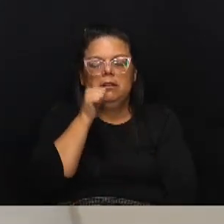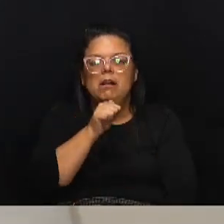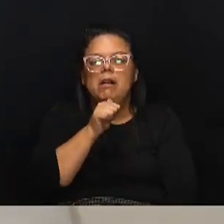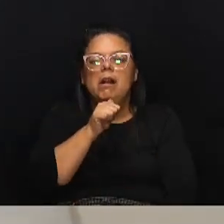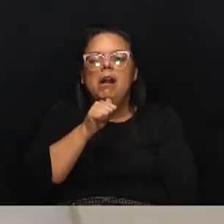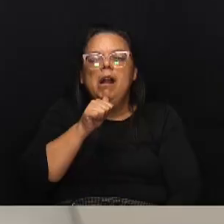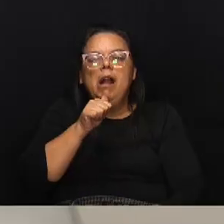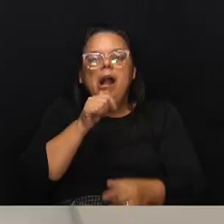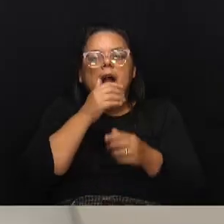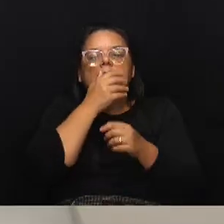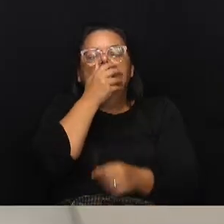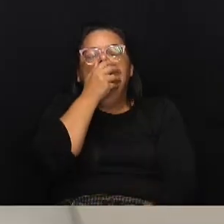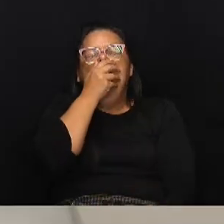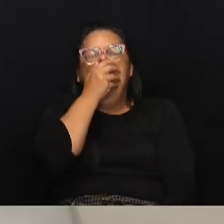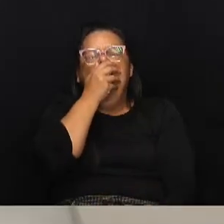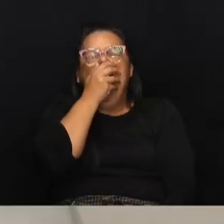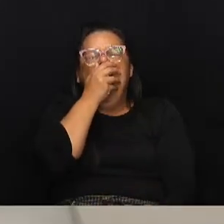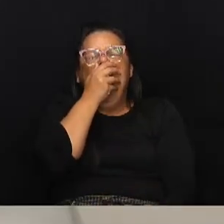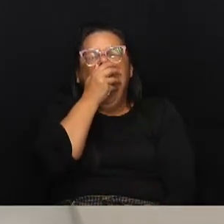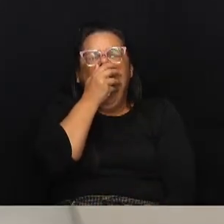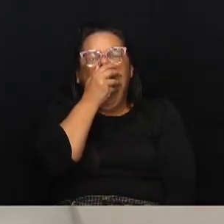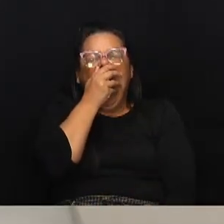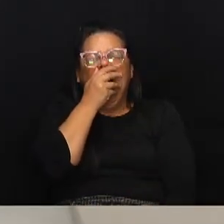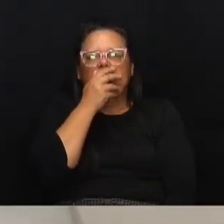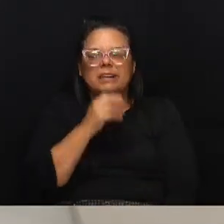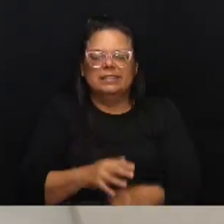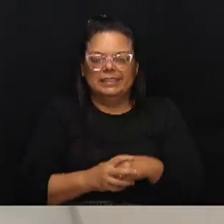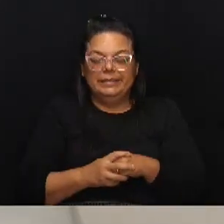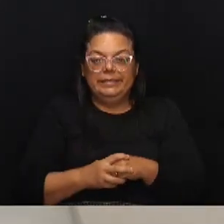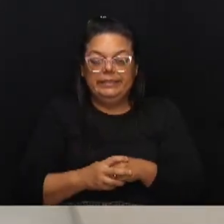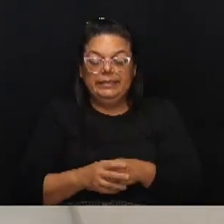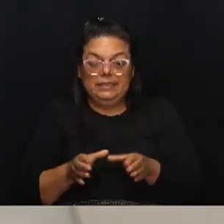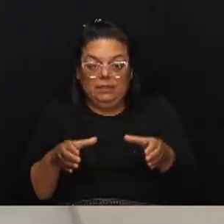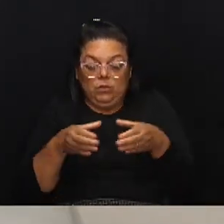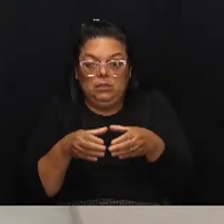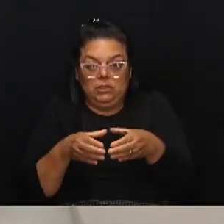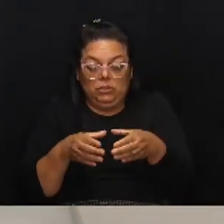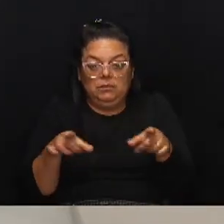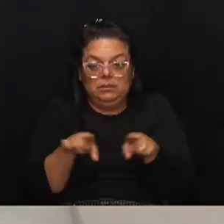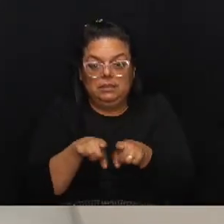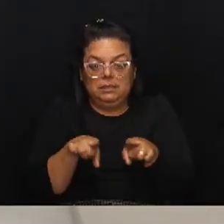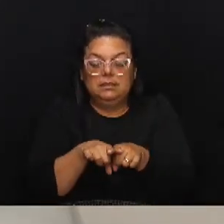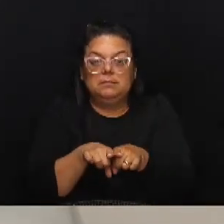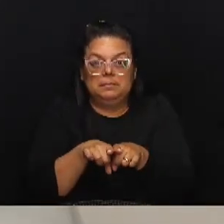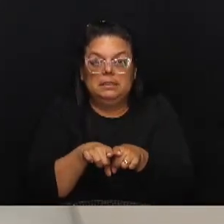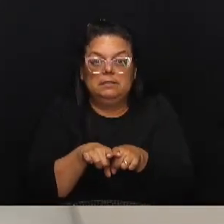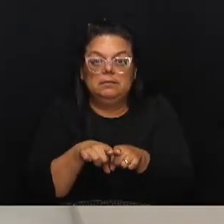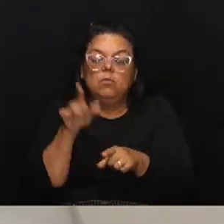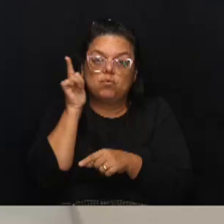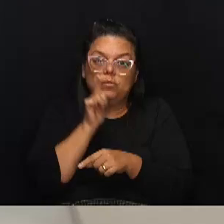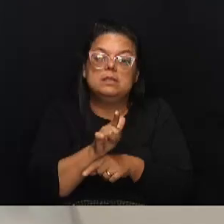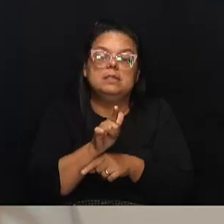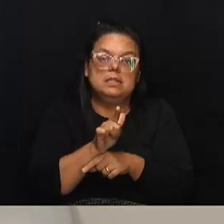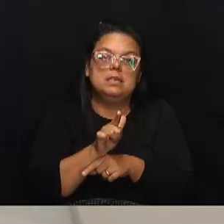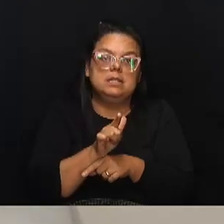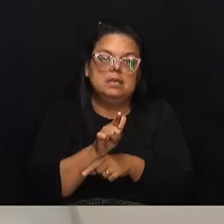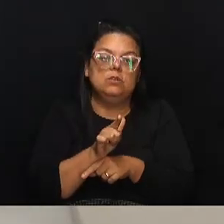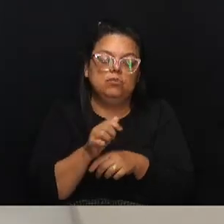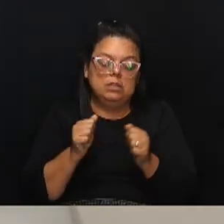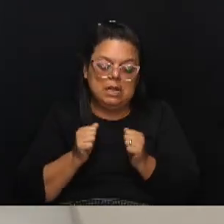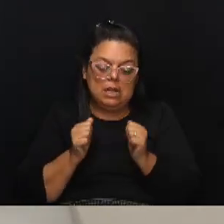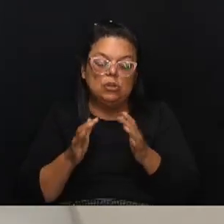das vezes é silenciada, então através desse coletivo e dessa construção que essas mulheres vão ganhando vozes e colocando